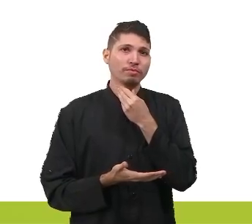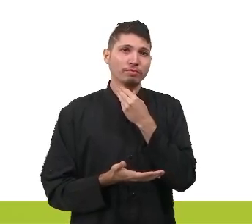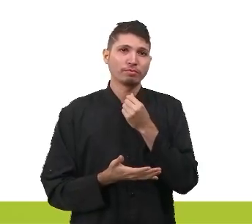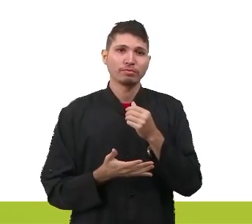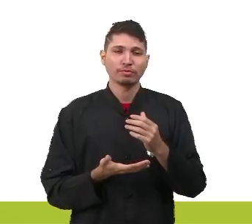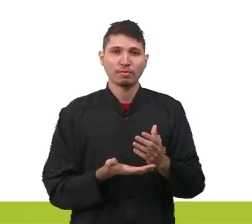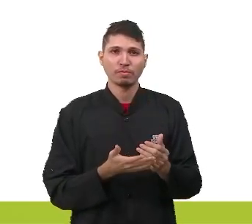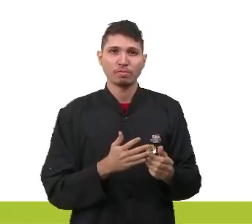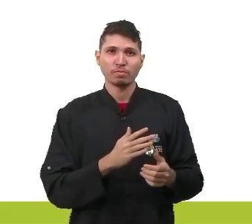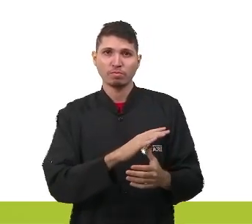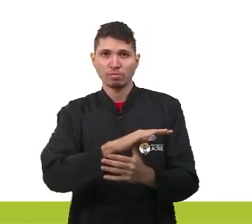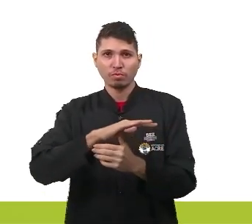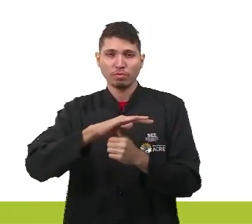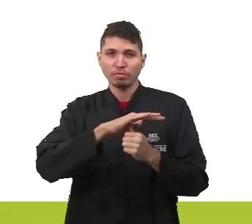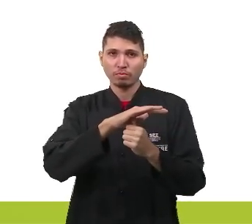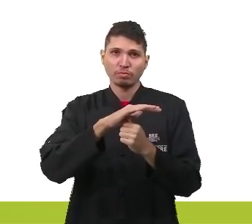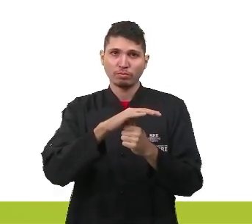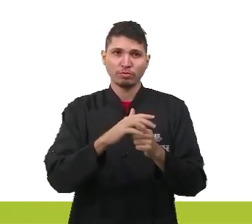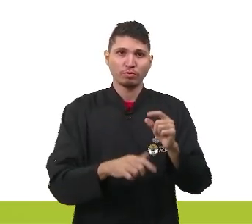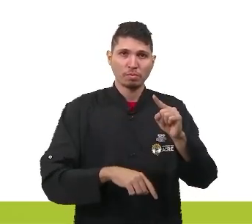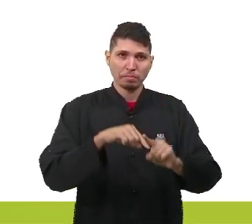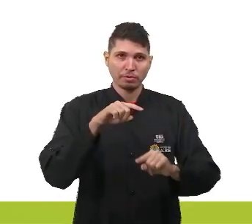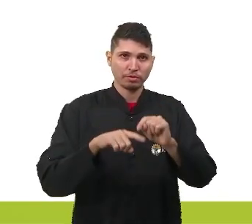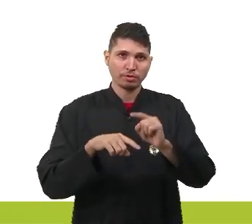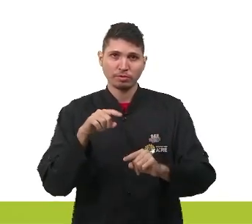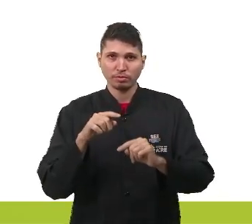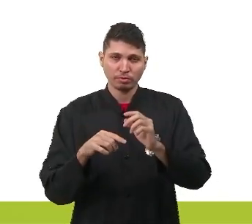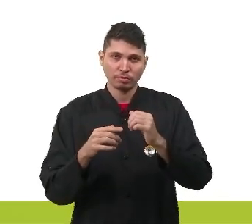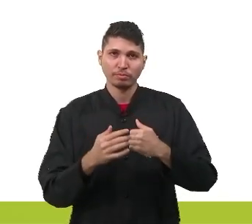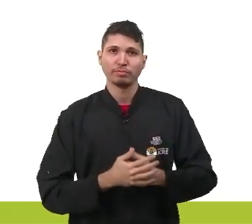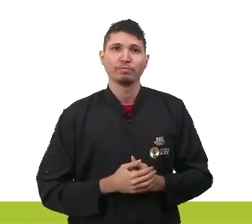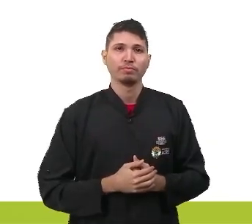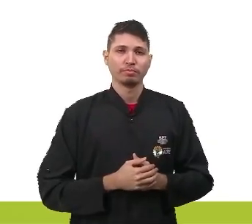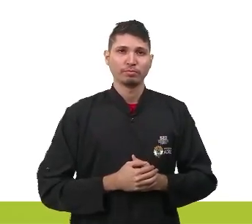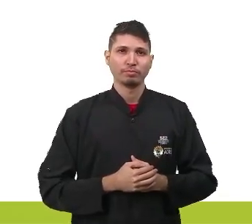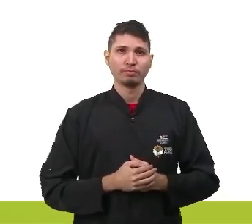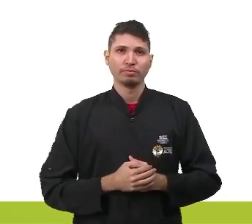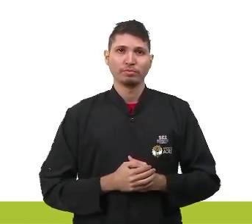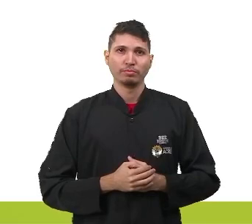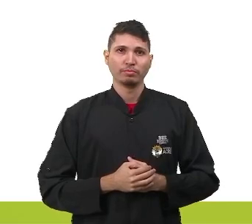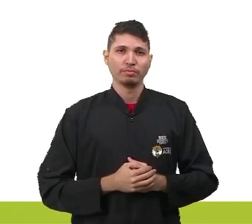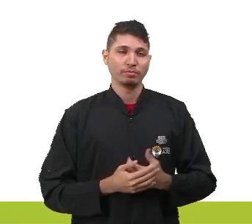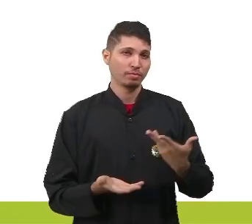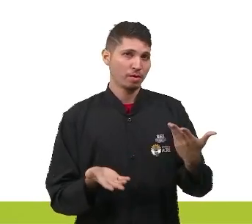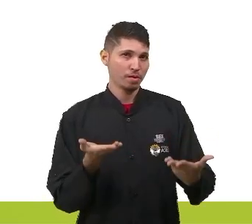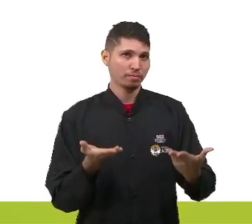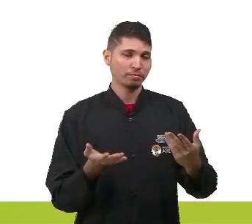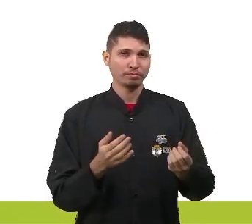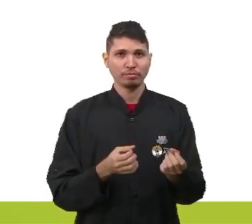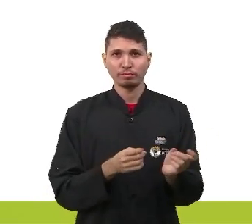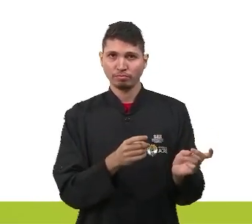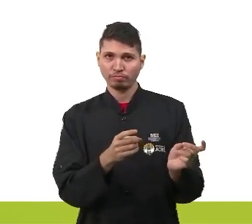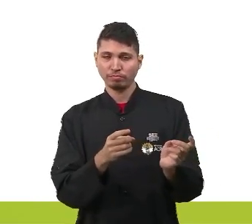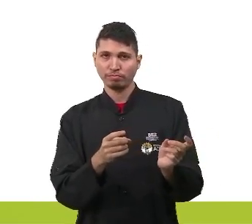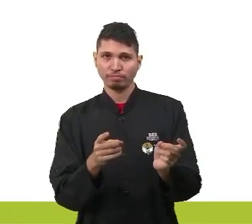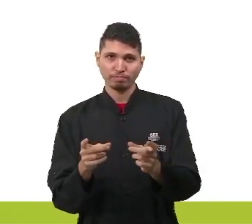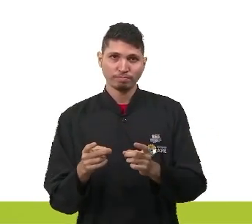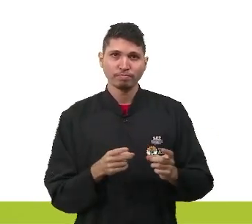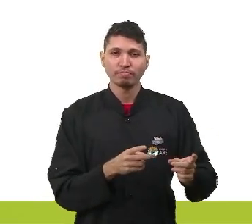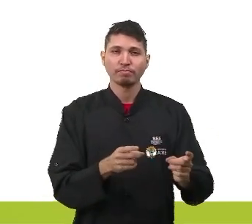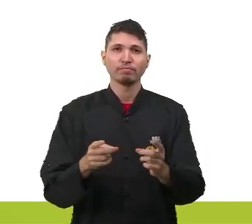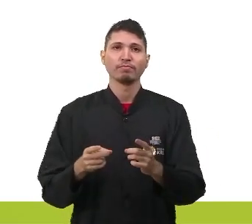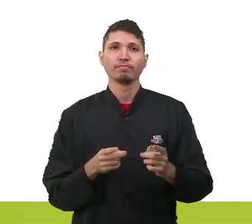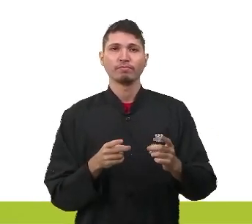de cargas ali de outros países, que também é bem marcante nesse período. E, por fim, a balança comercial favorável, que a gente vai